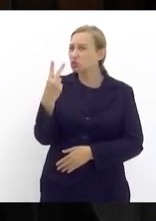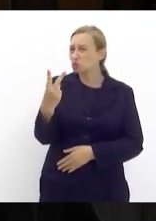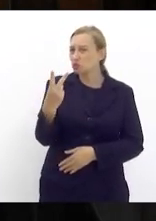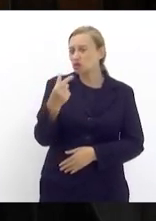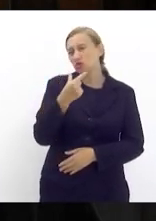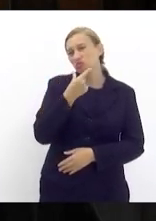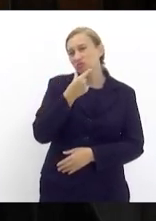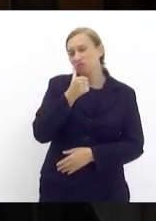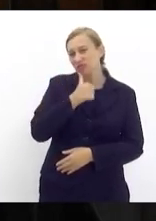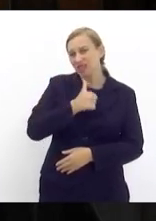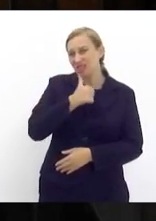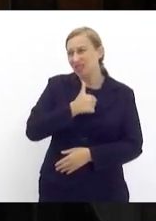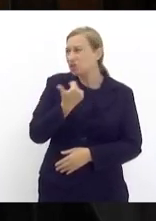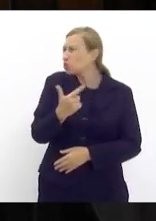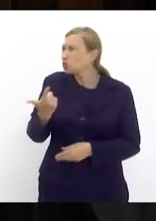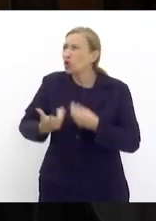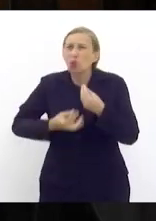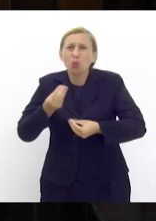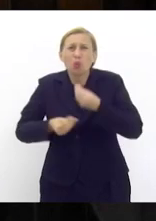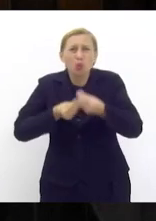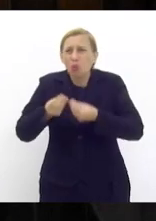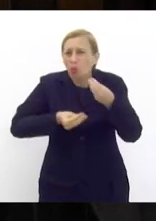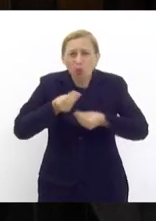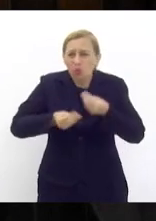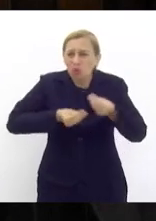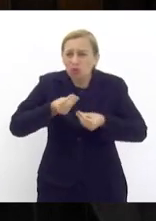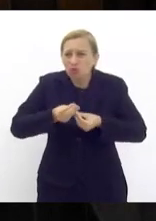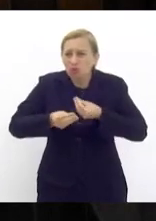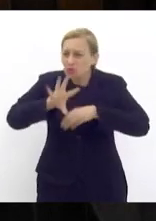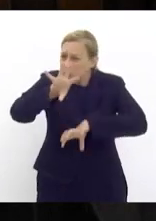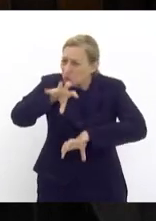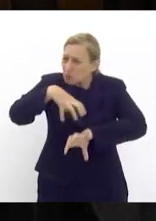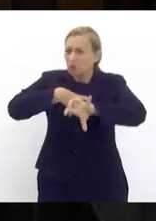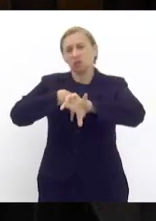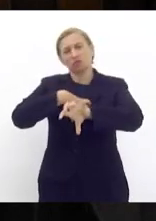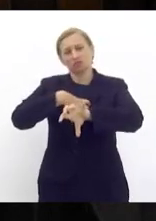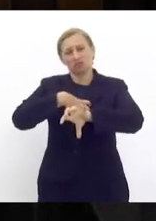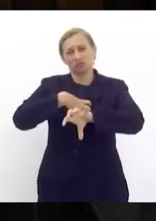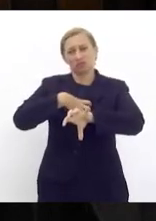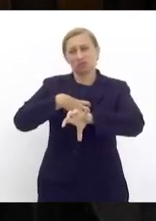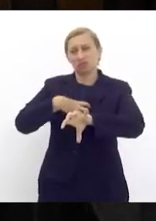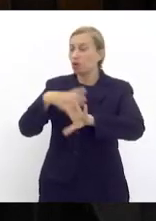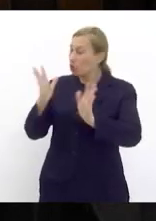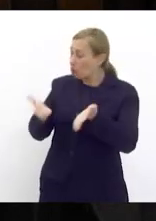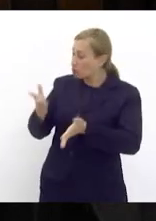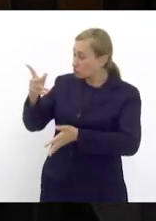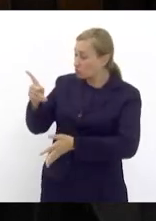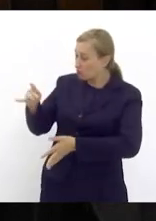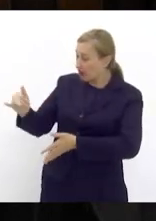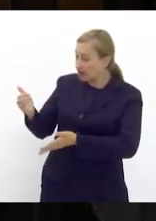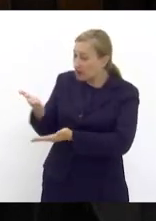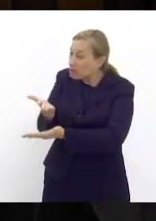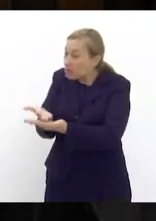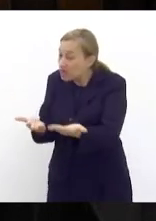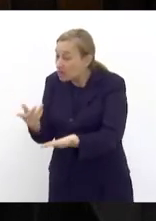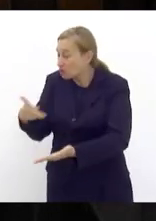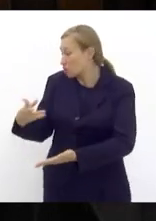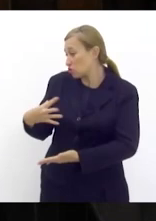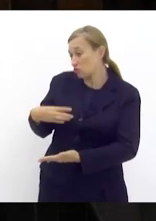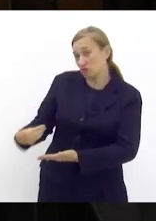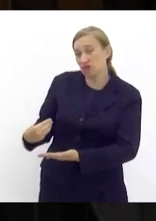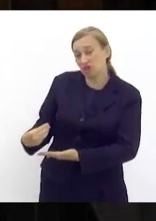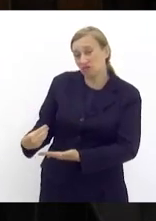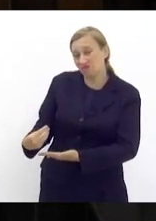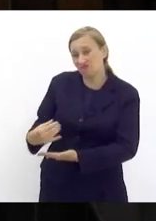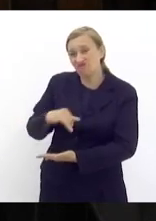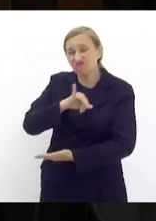gente não tem como não nos colocarmos no lugar desses pais que hoje, infelizmente, abriram